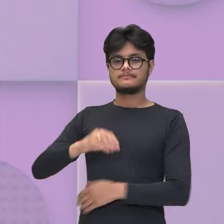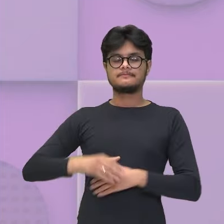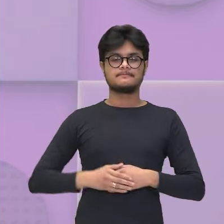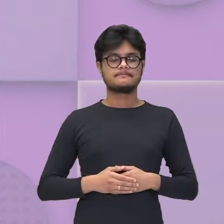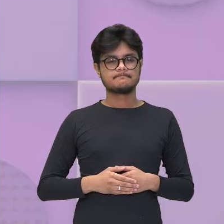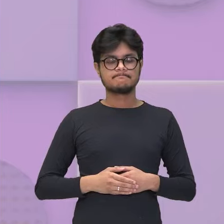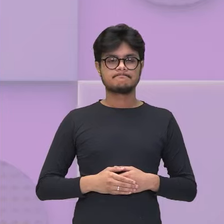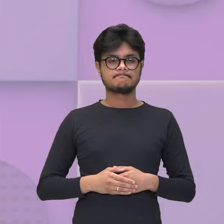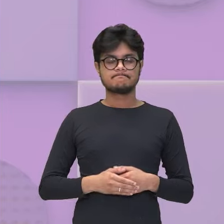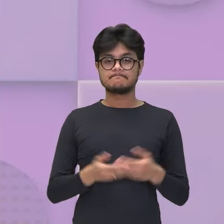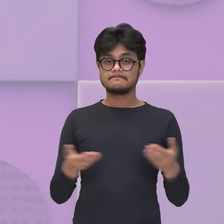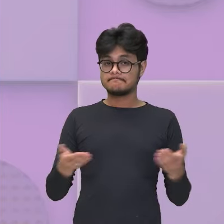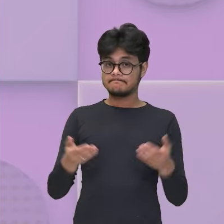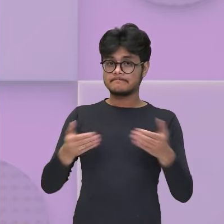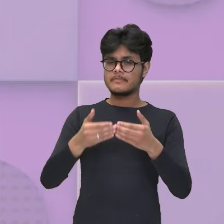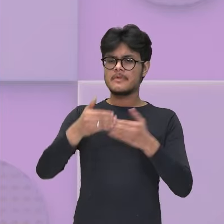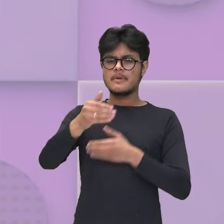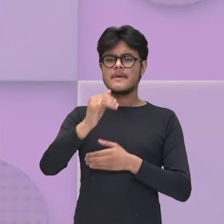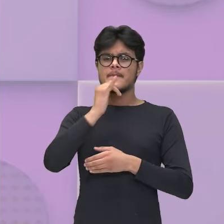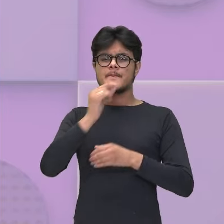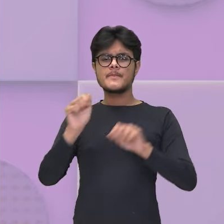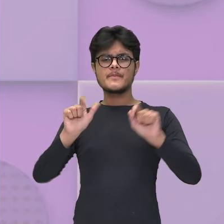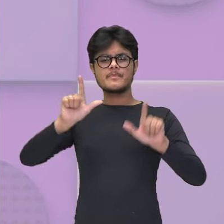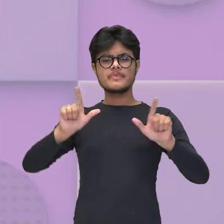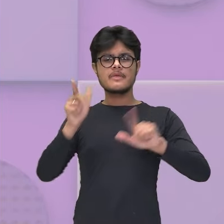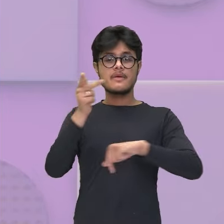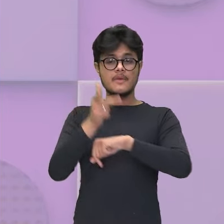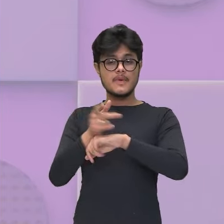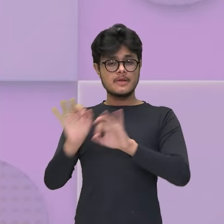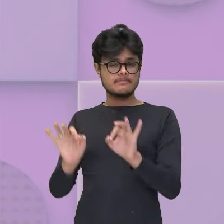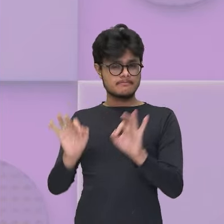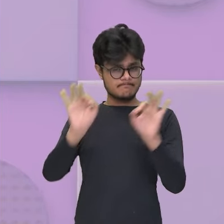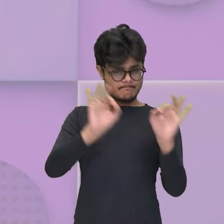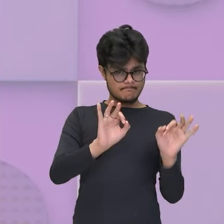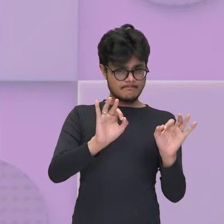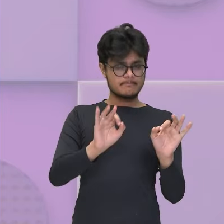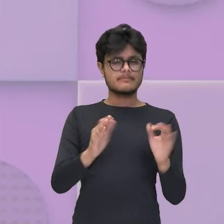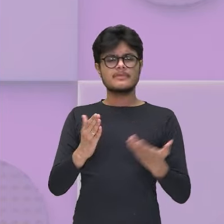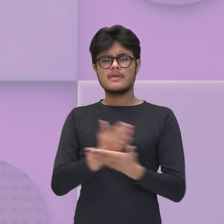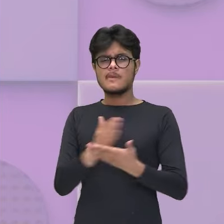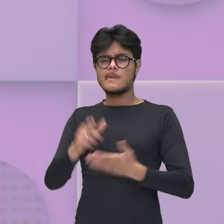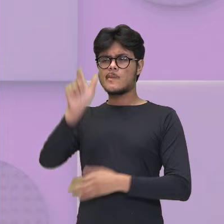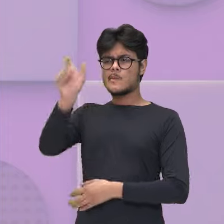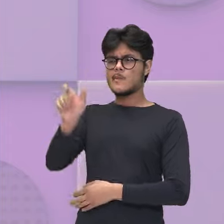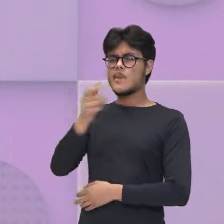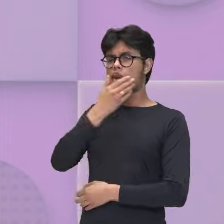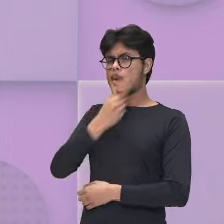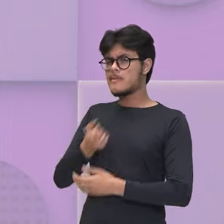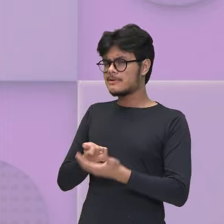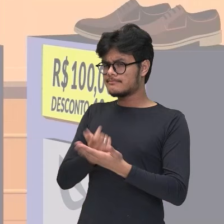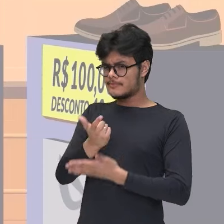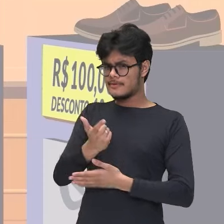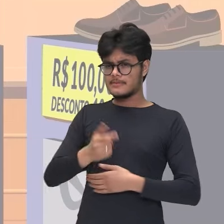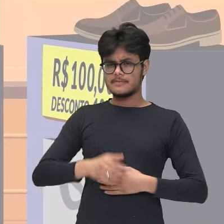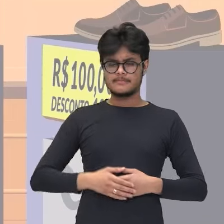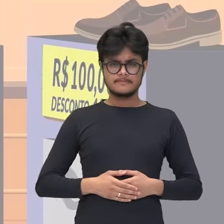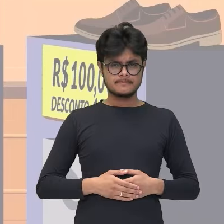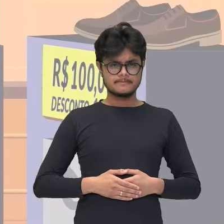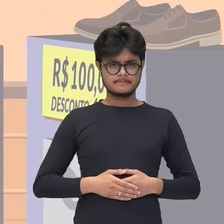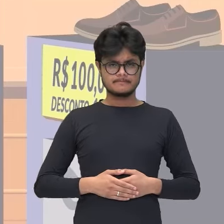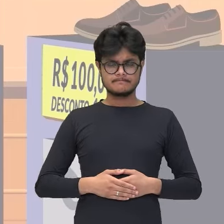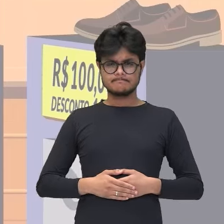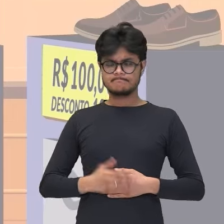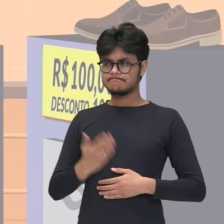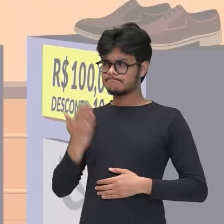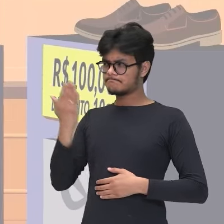começar vendo esse VT sobre uma situação de um rapaz que vai comprar um tênis. Janiel foi a